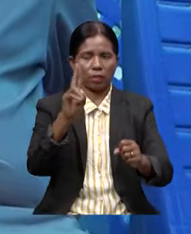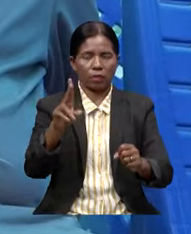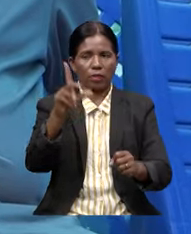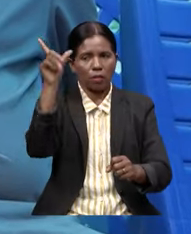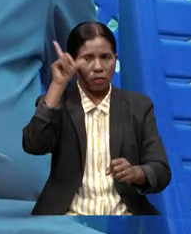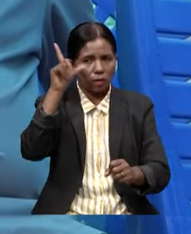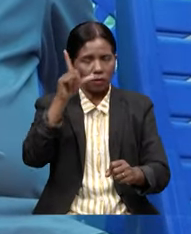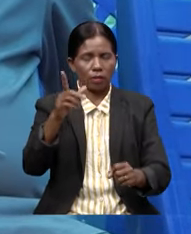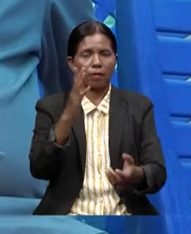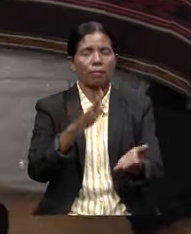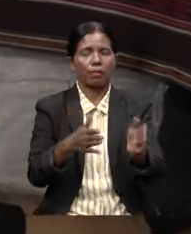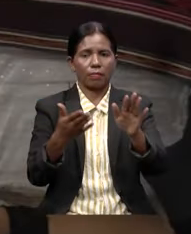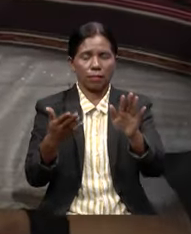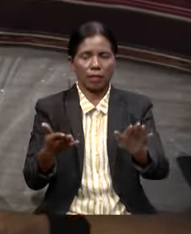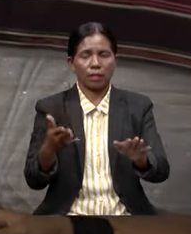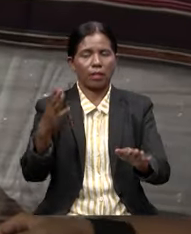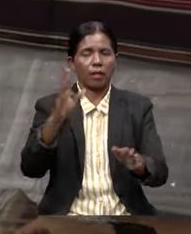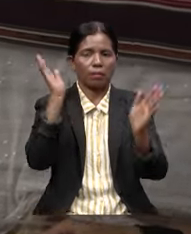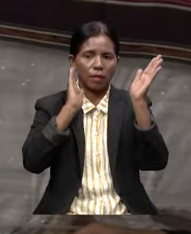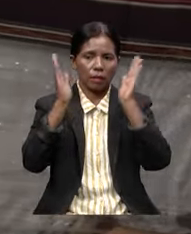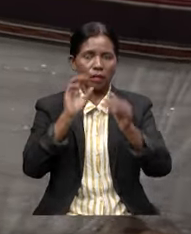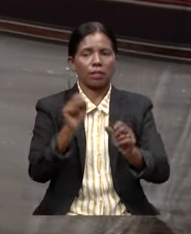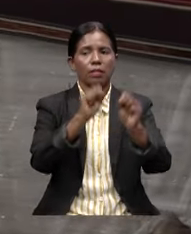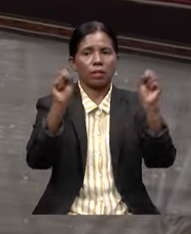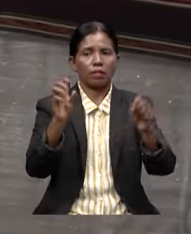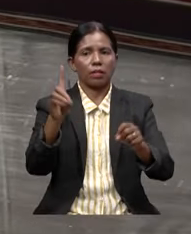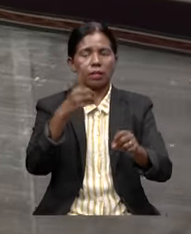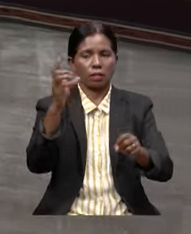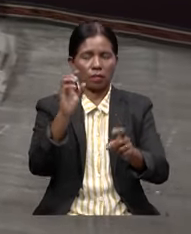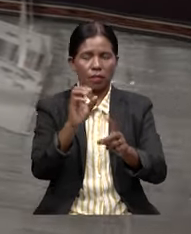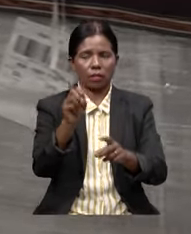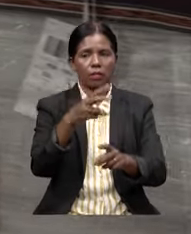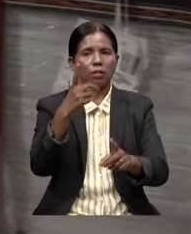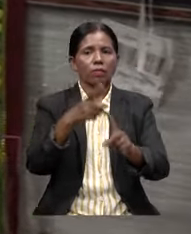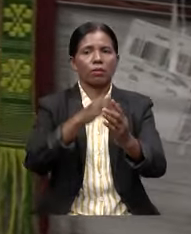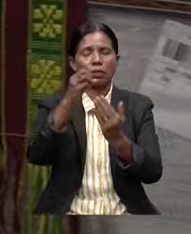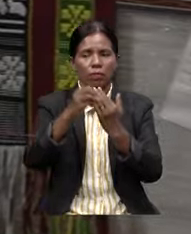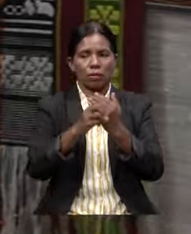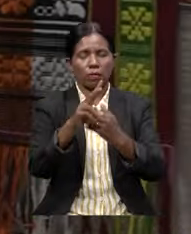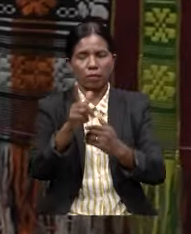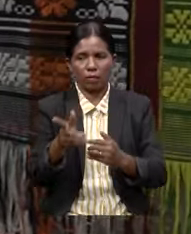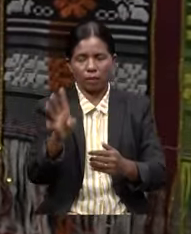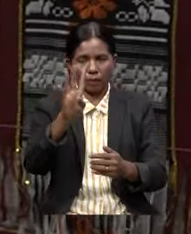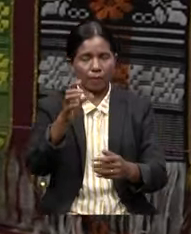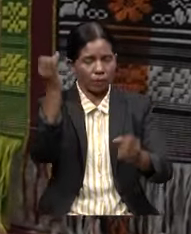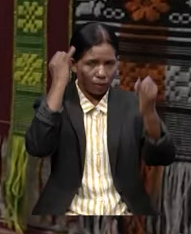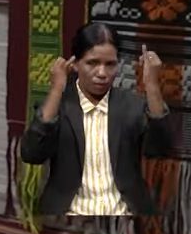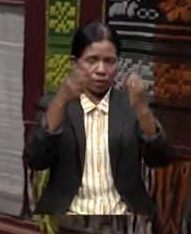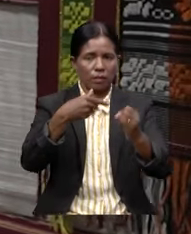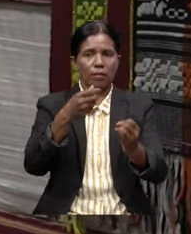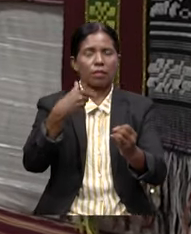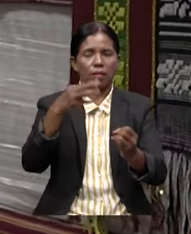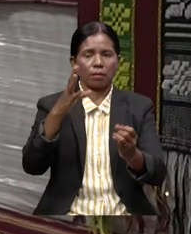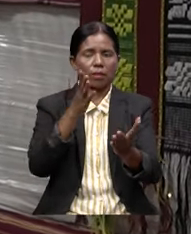Luolone a coto isi a hospital Malásia, sábado da der lorong san resin rua fulang outubro rivolão resin hat. Tuir informação ne BGM acesso